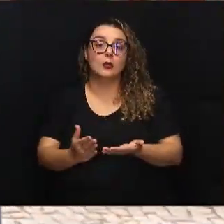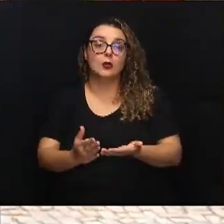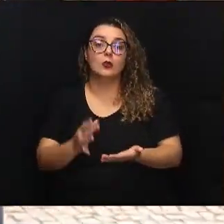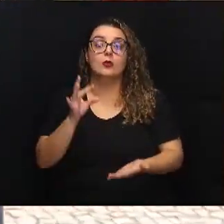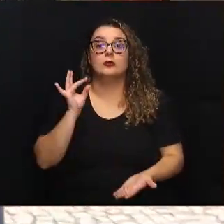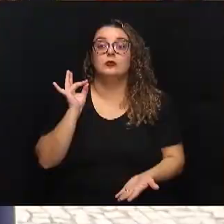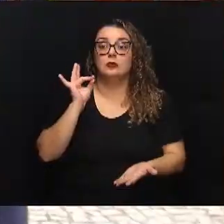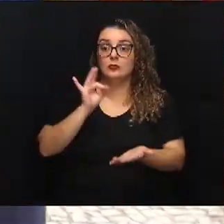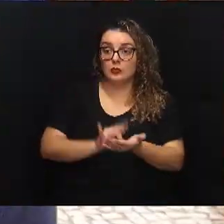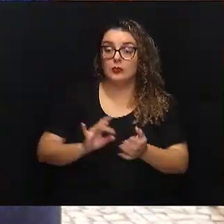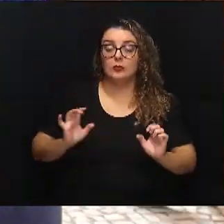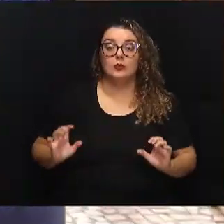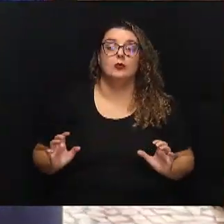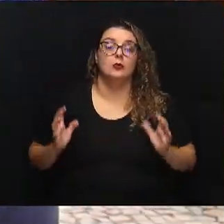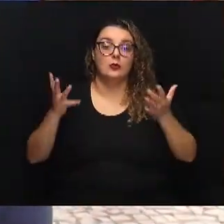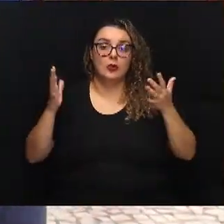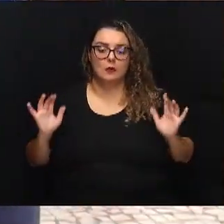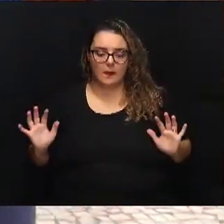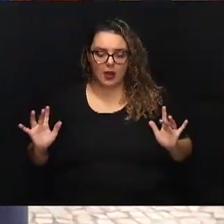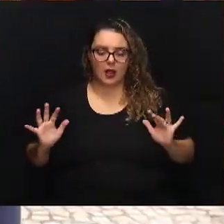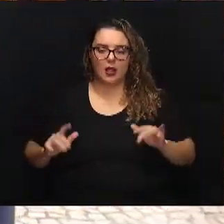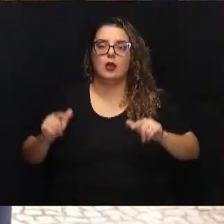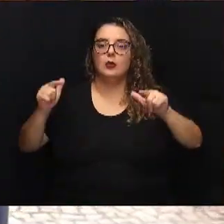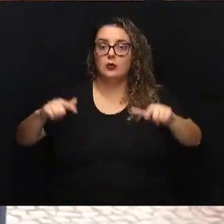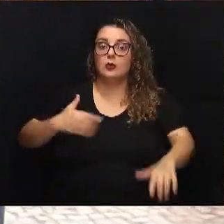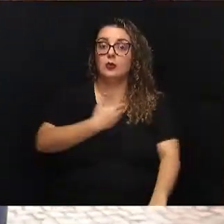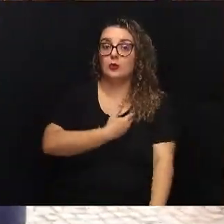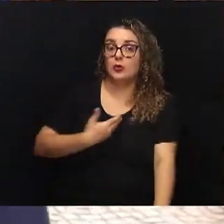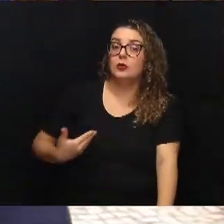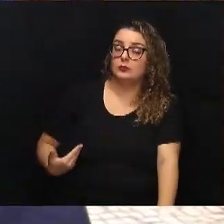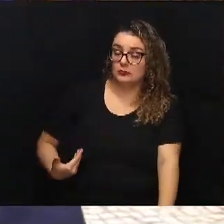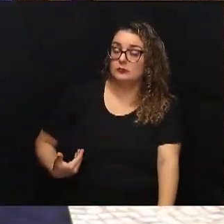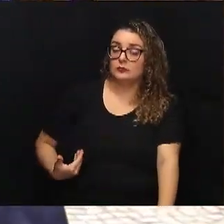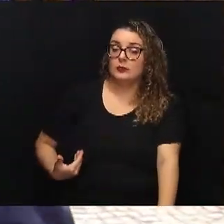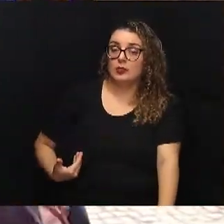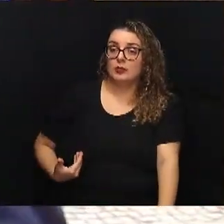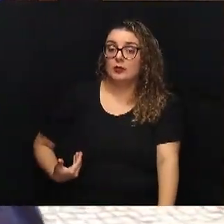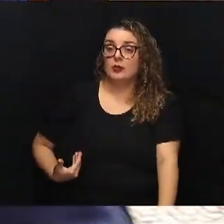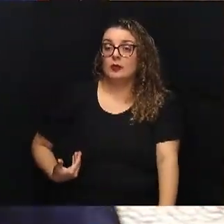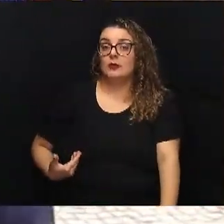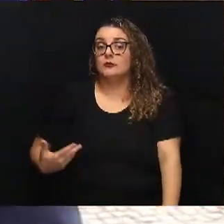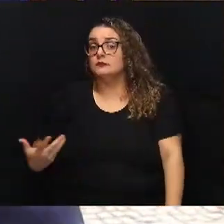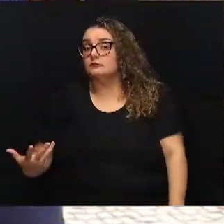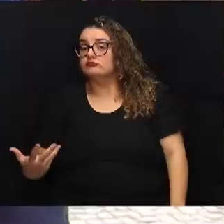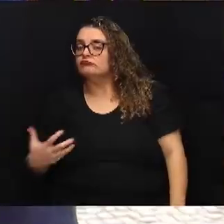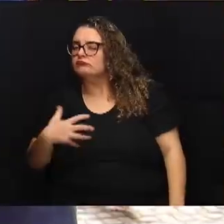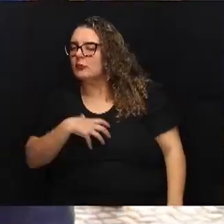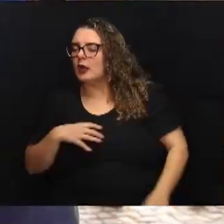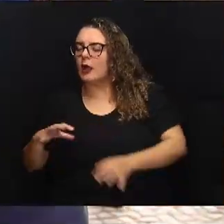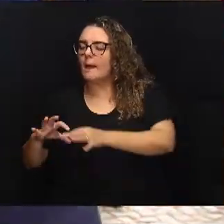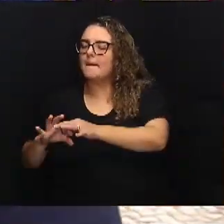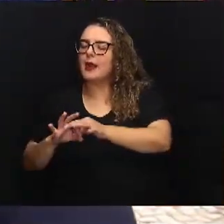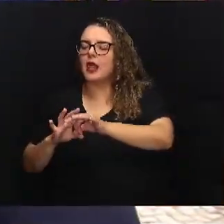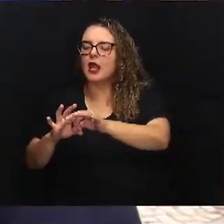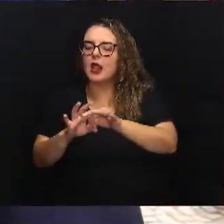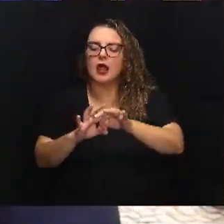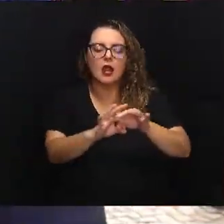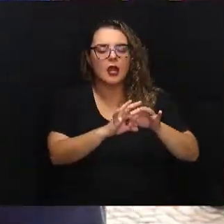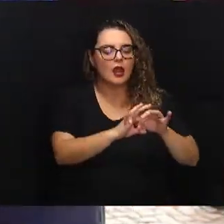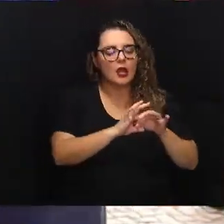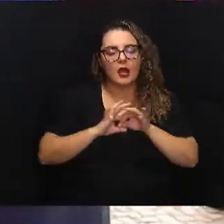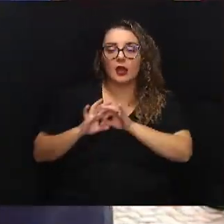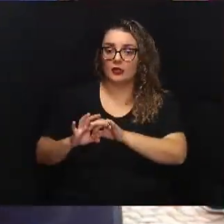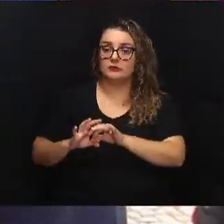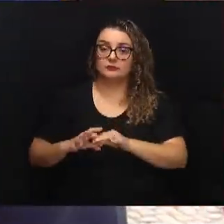em que a gente queria ocupar o espaço público com essa união de pessoas em prol